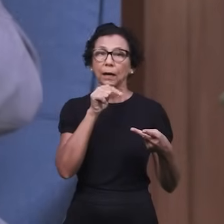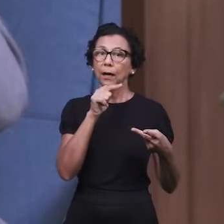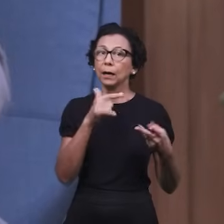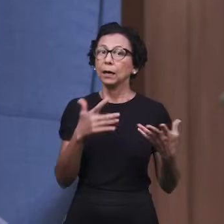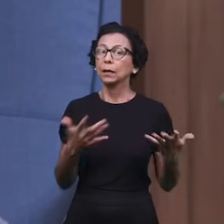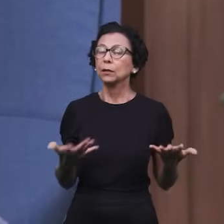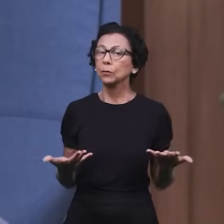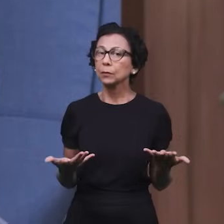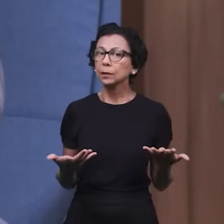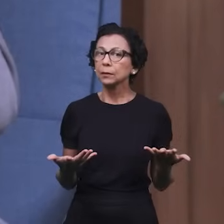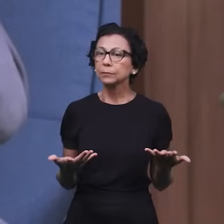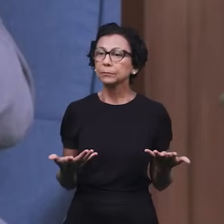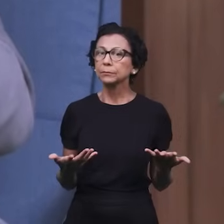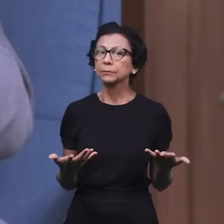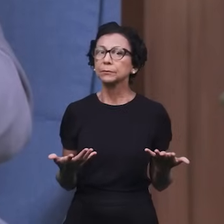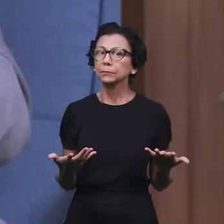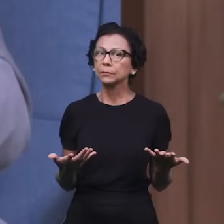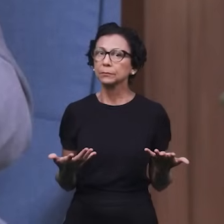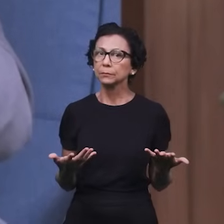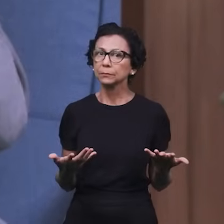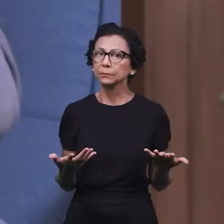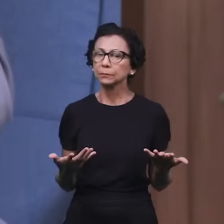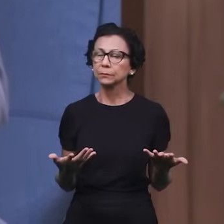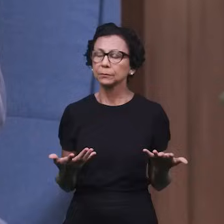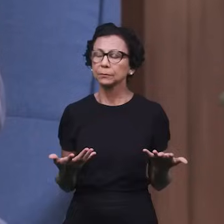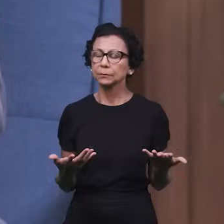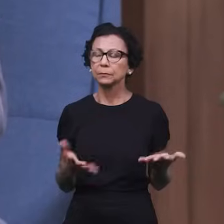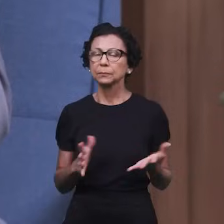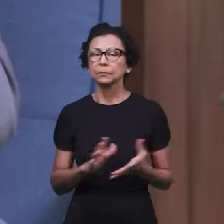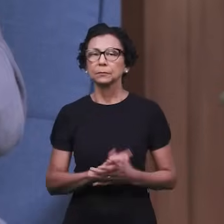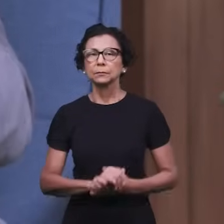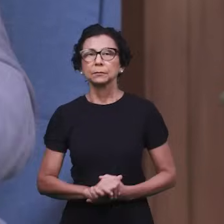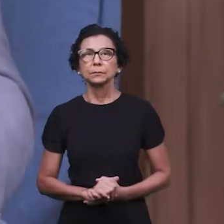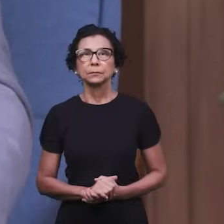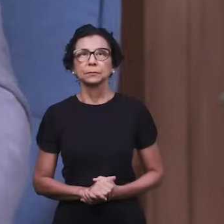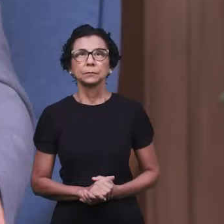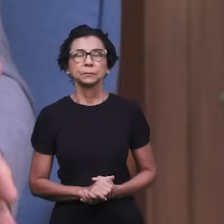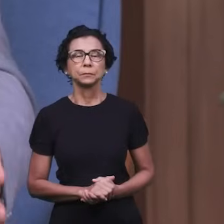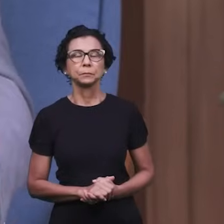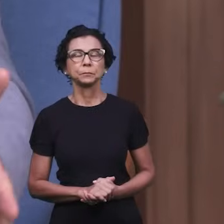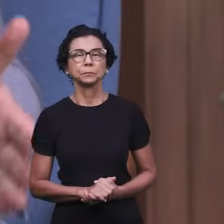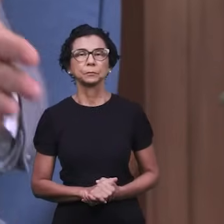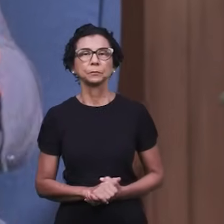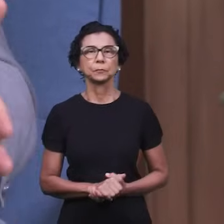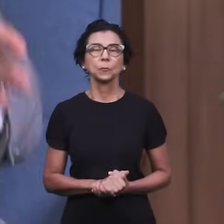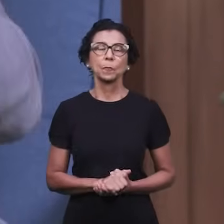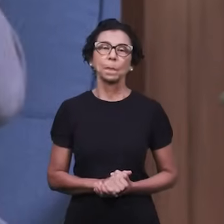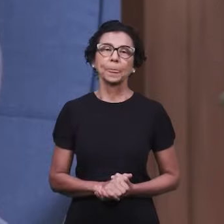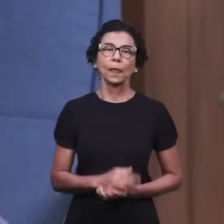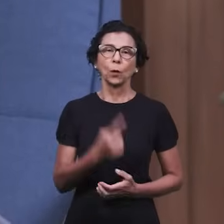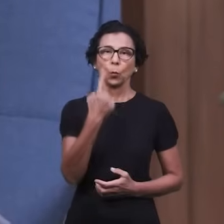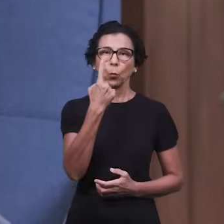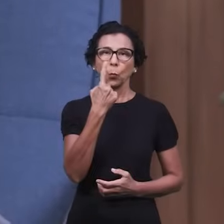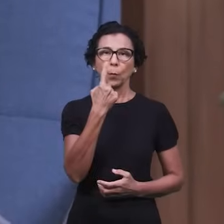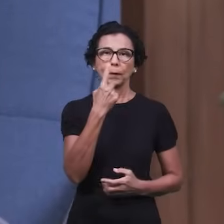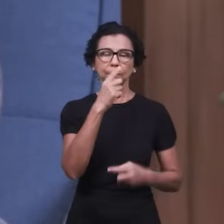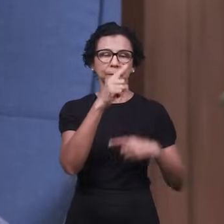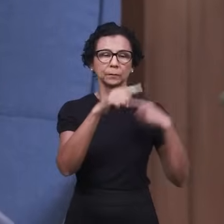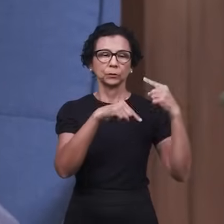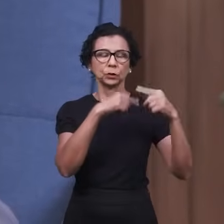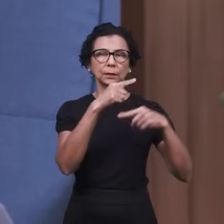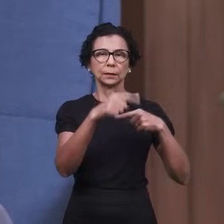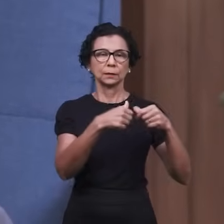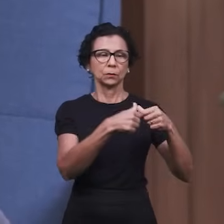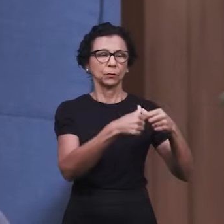que viveu na dependência de Deus, mas que poderia ter se adaptado ao deserto. E a palavra diz que uma geração ficou e a